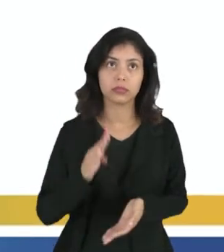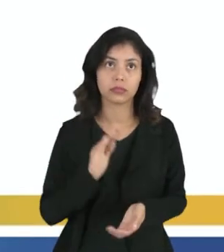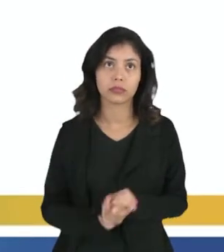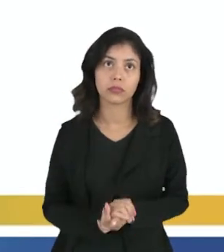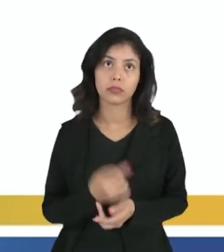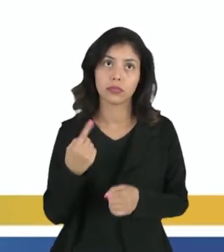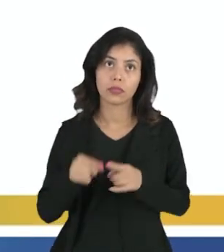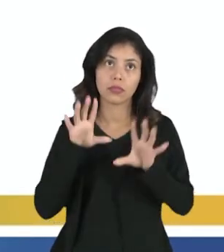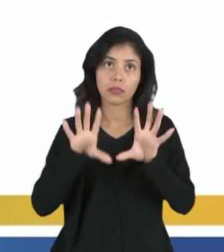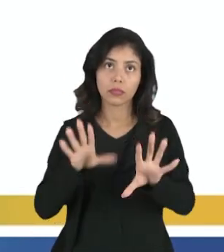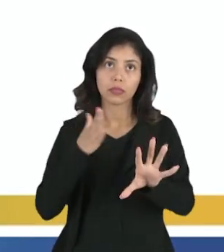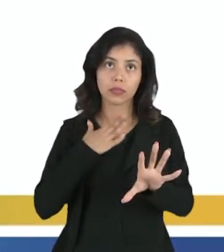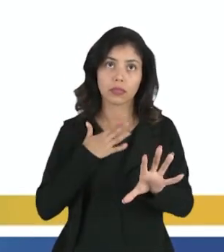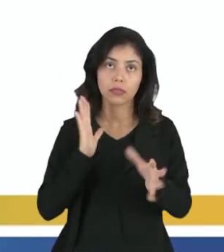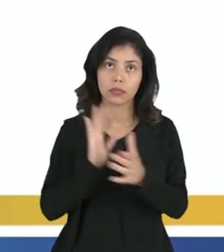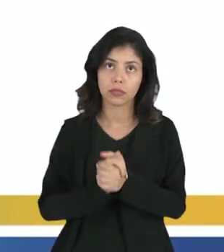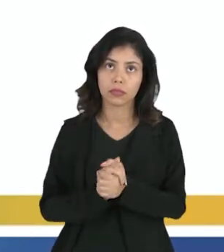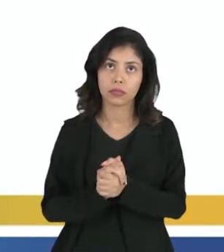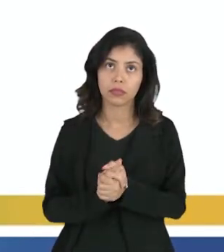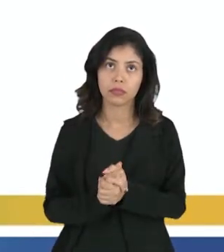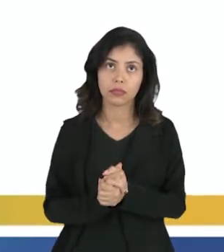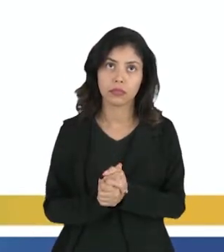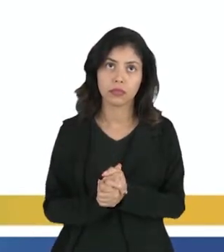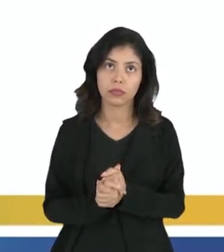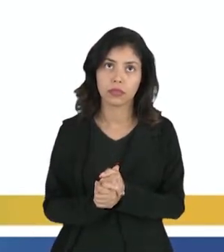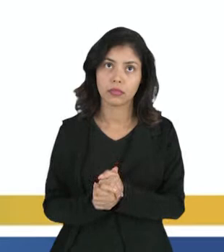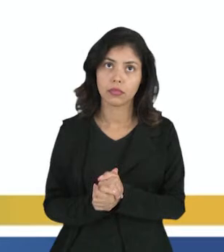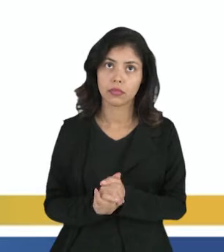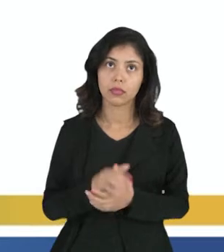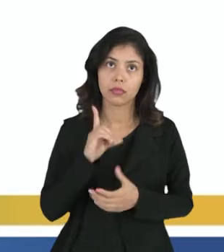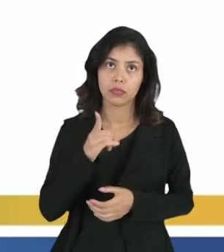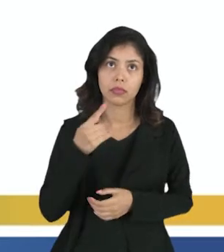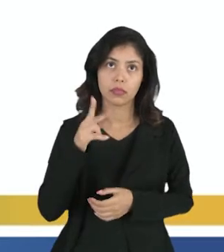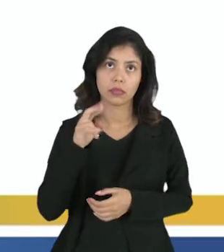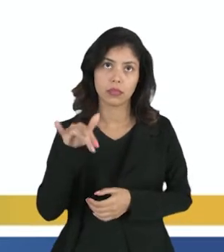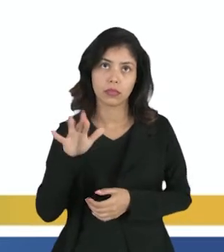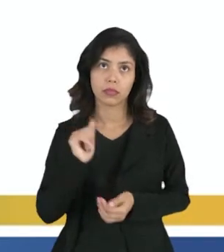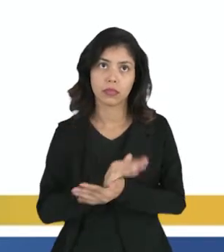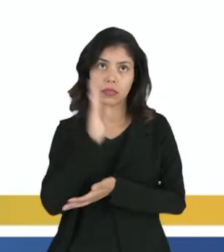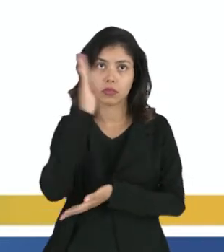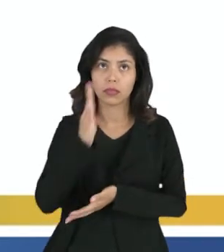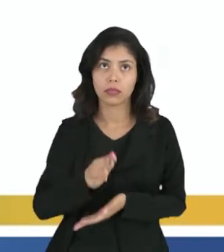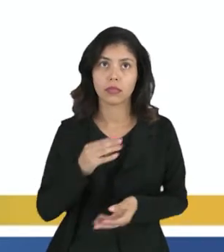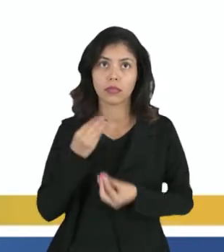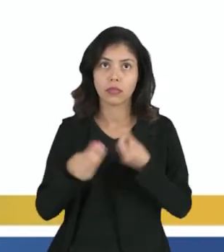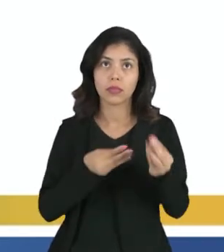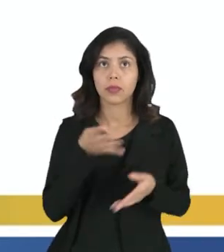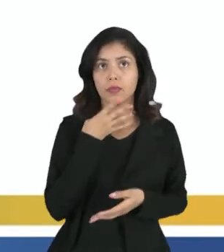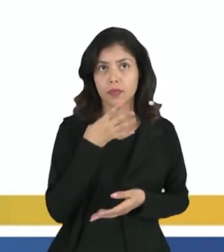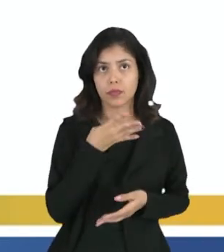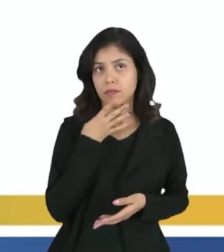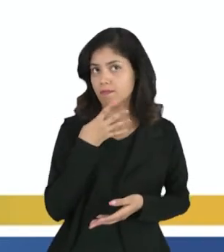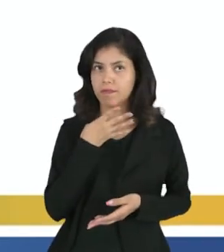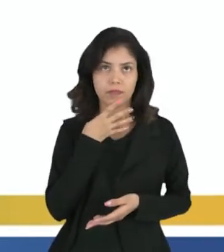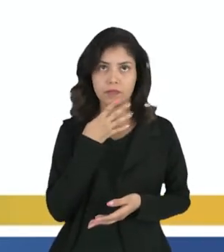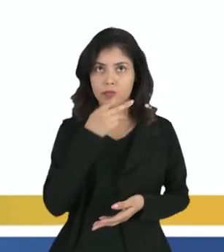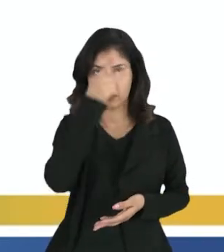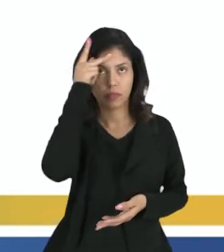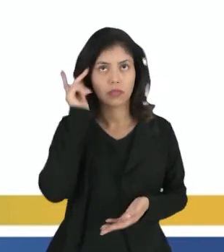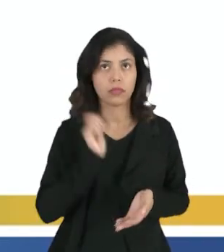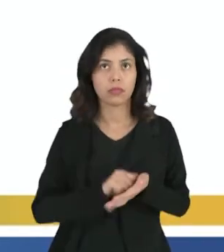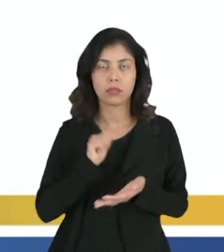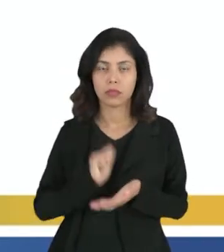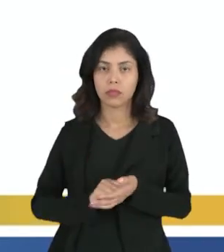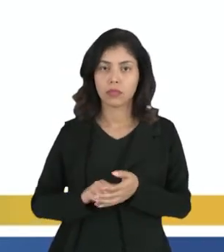Brasil. Porque eu me casei com um diplomata brasileiro, de modo que não conhecia as pessoas